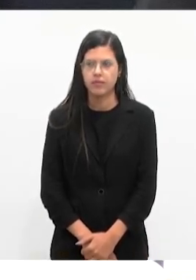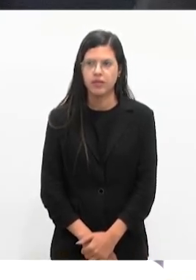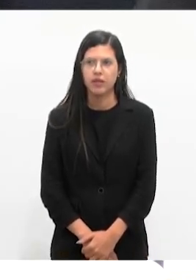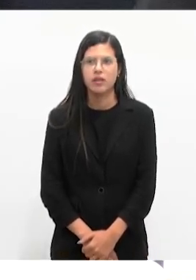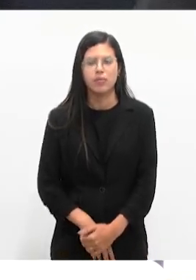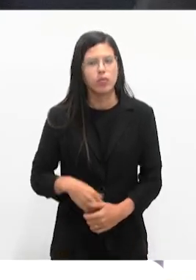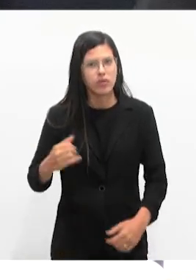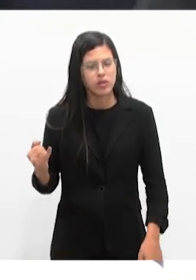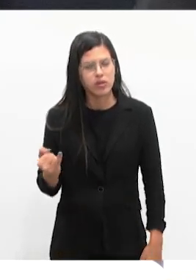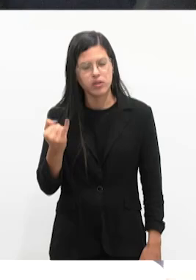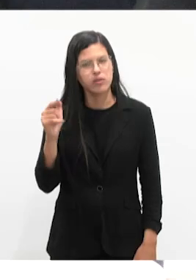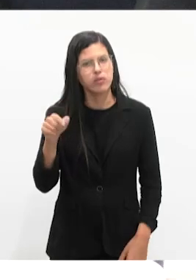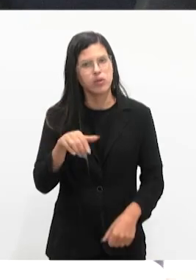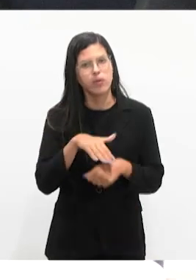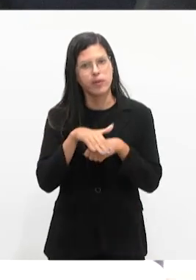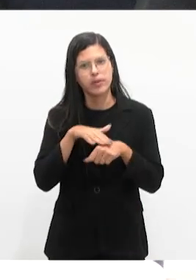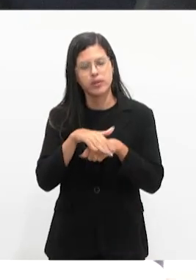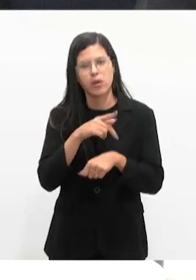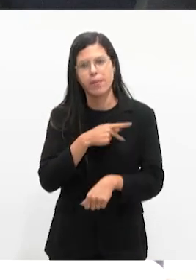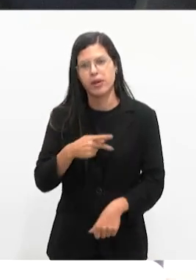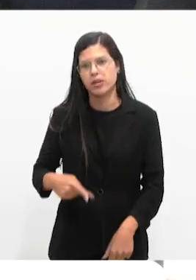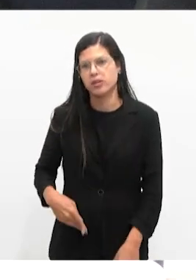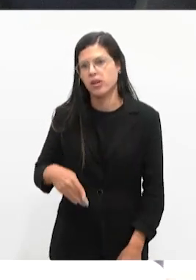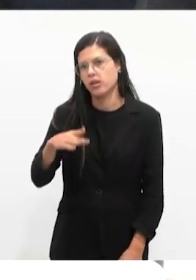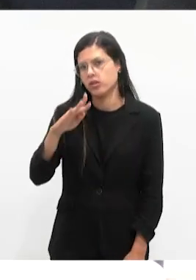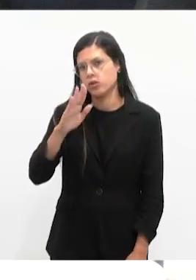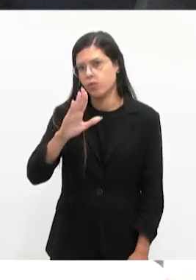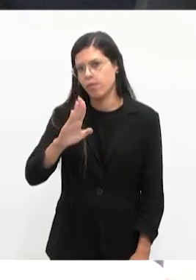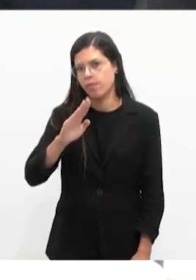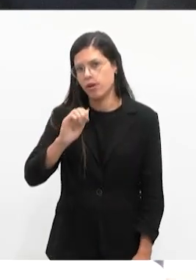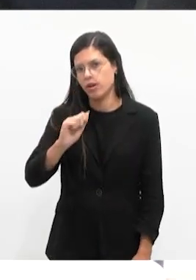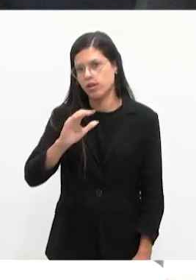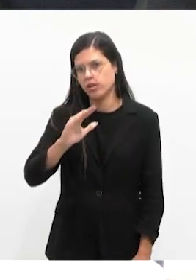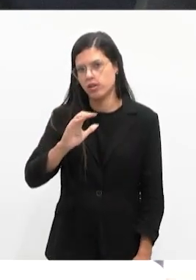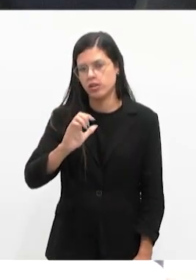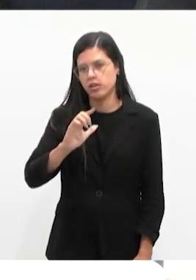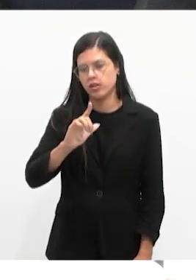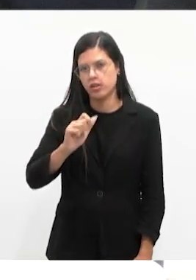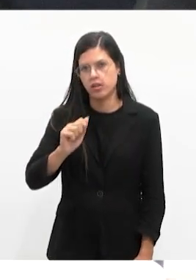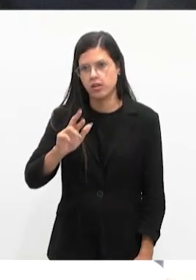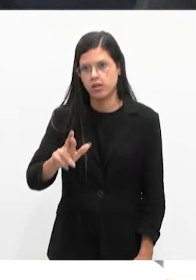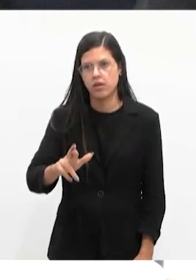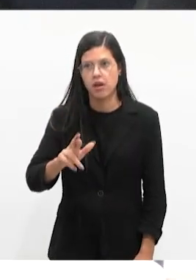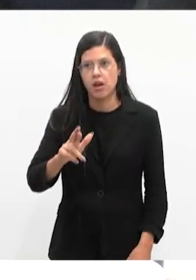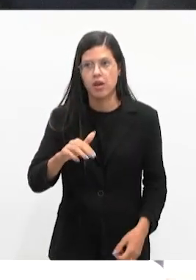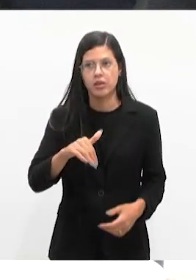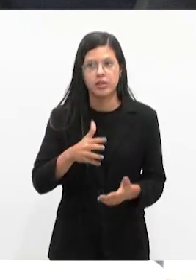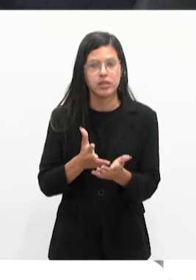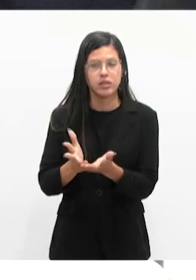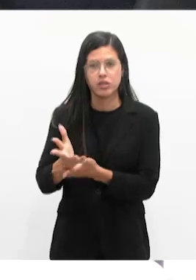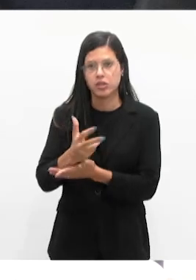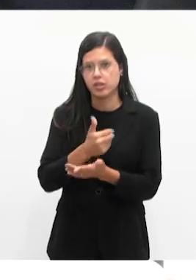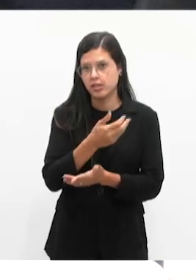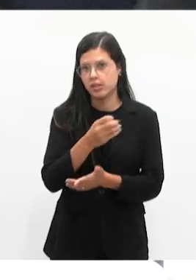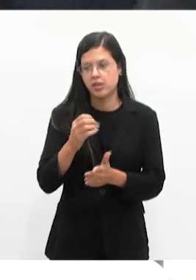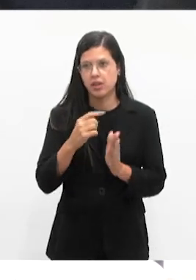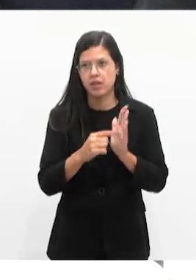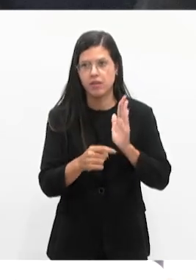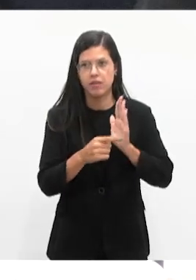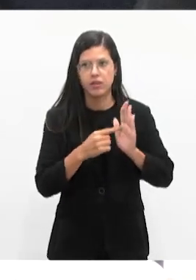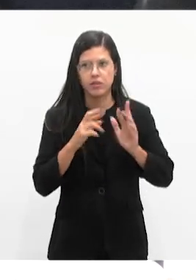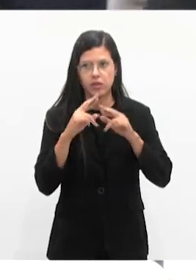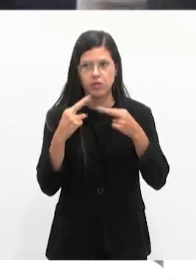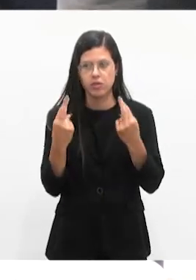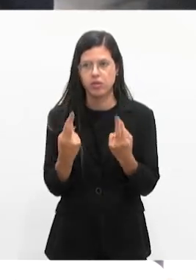Bacelar, pegasse esses mais de 100 vetos e já se reunisse com o governo, que vai ser uma mão de obra, fazer